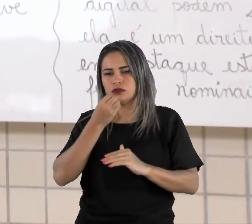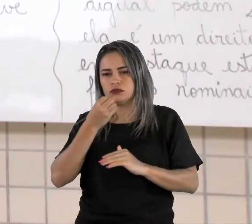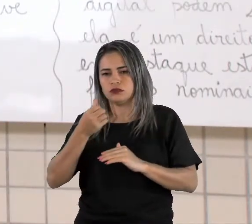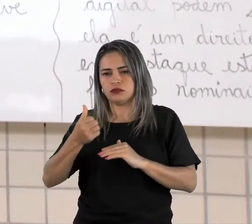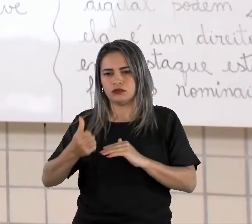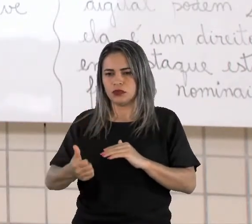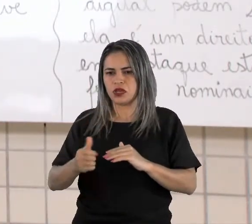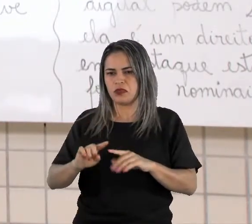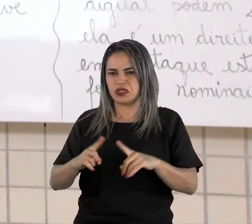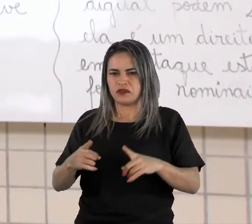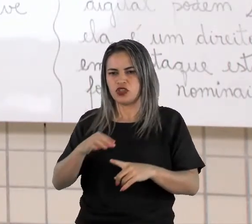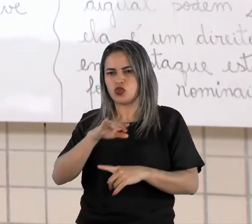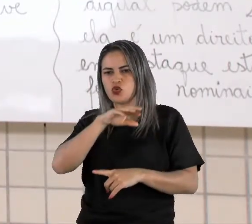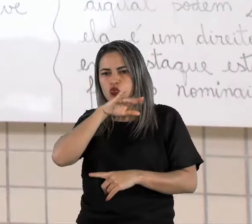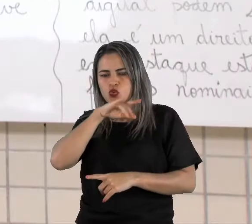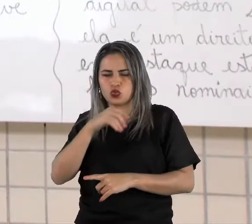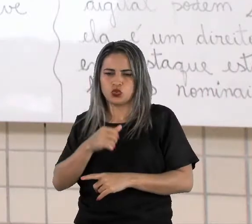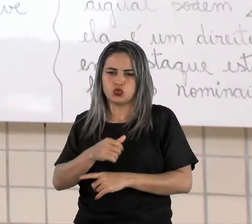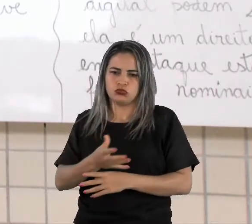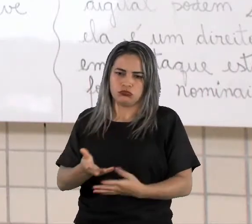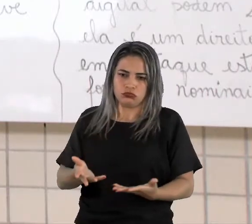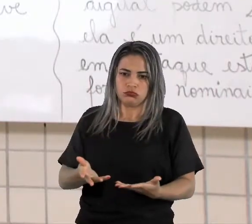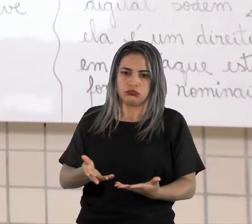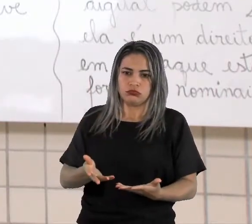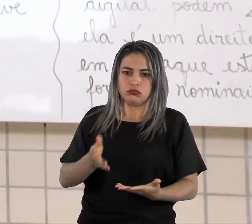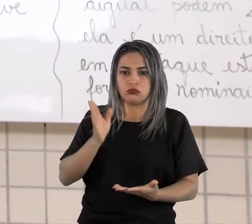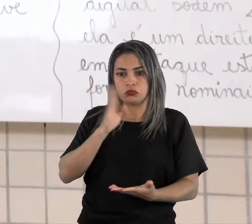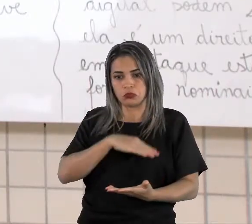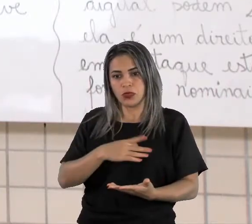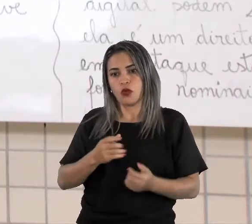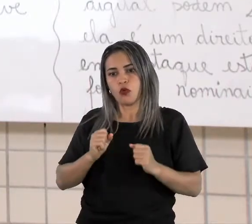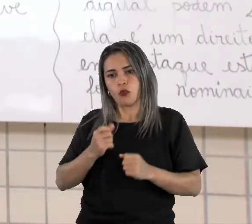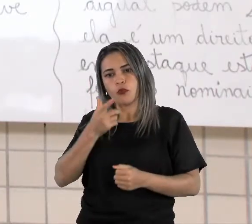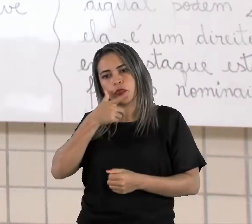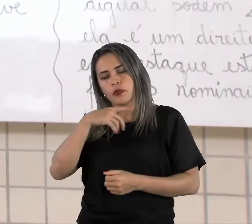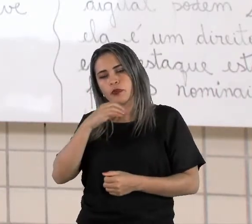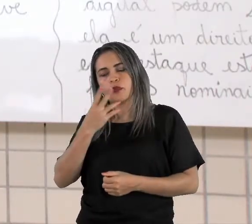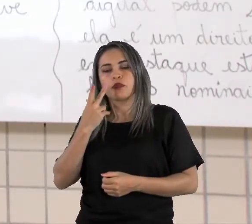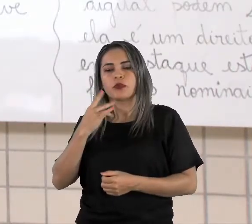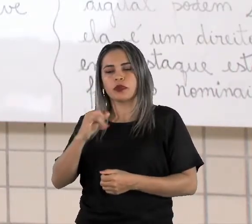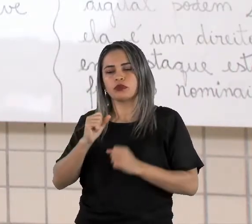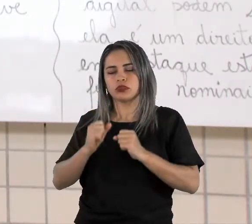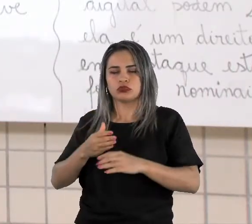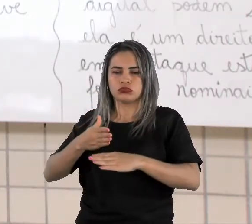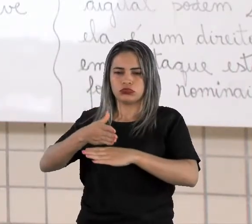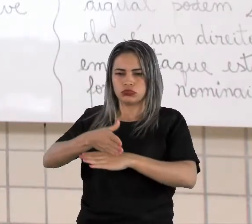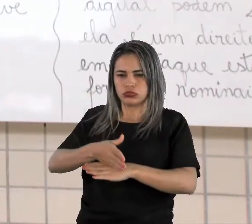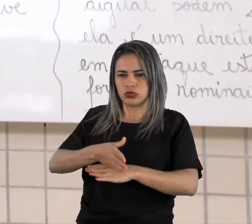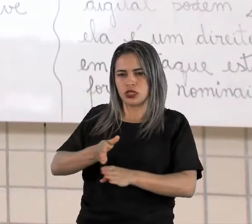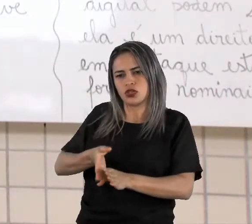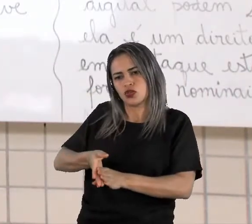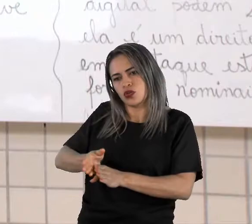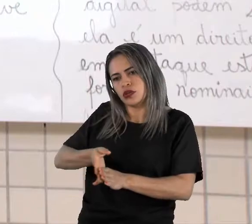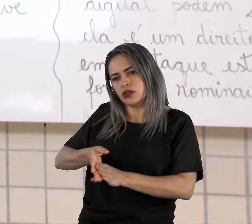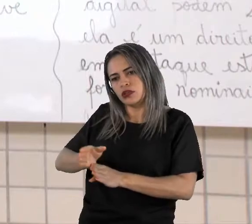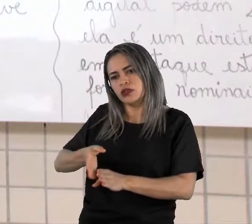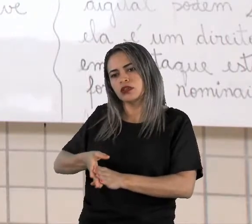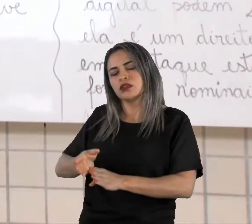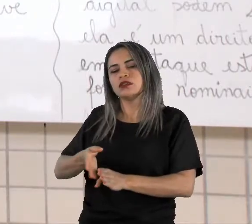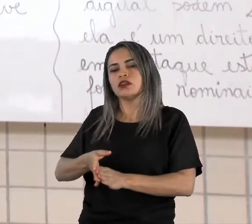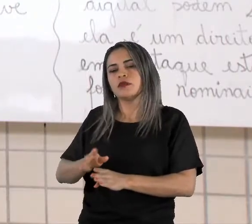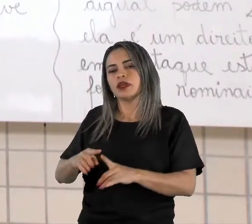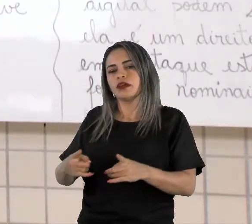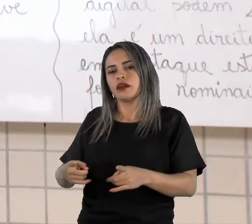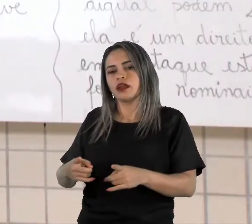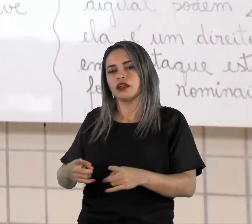está fazendo um mau uso, então os pais podem se intervir e orientar para que eles não